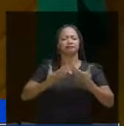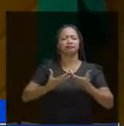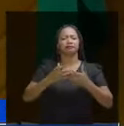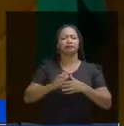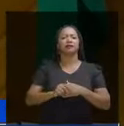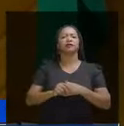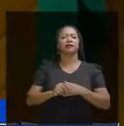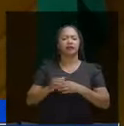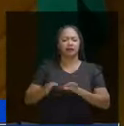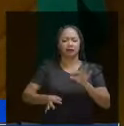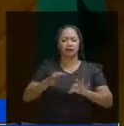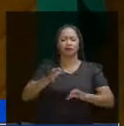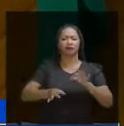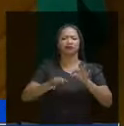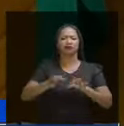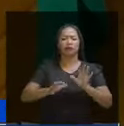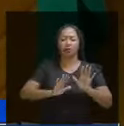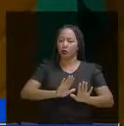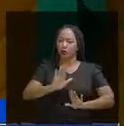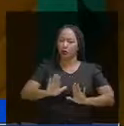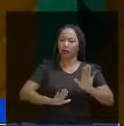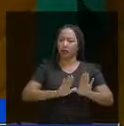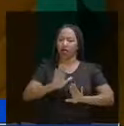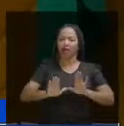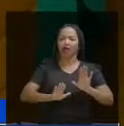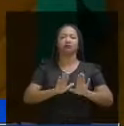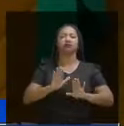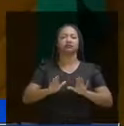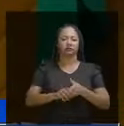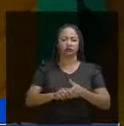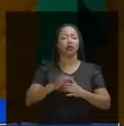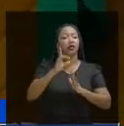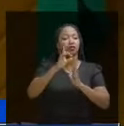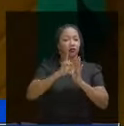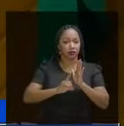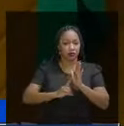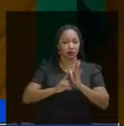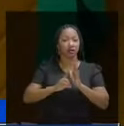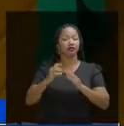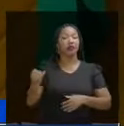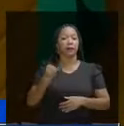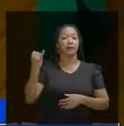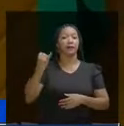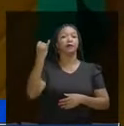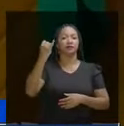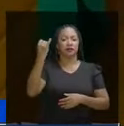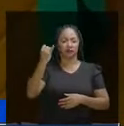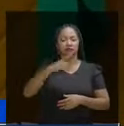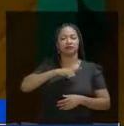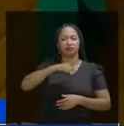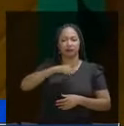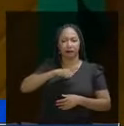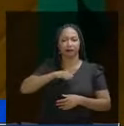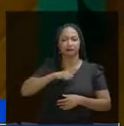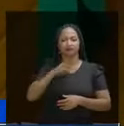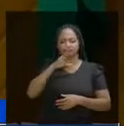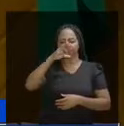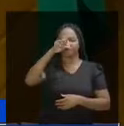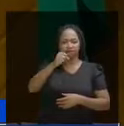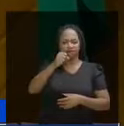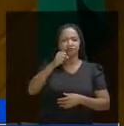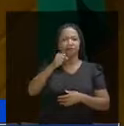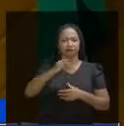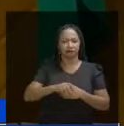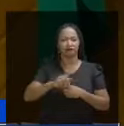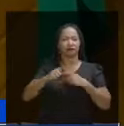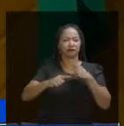Poder Judiciário deve agir com cautela, considerando que este direito é fator fundamental para a existência o fortalecimento e